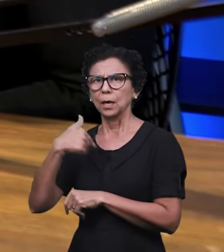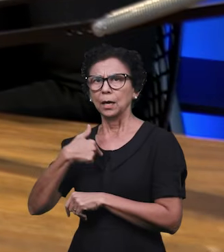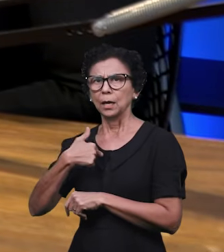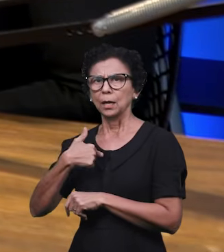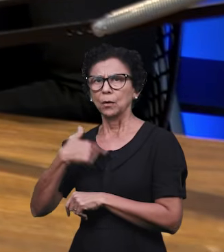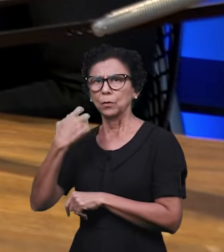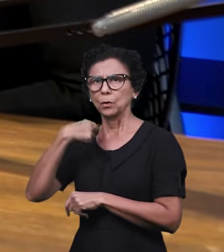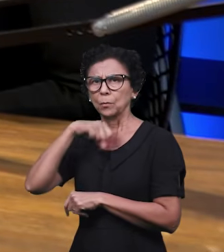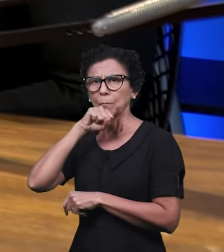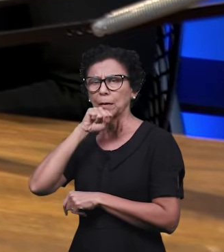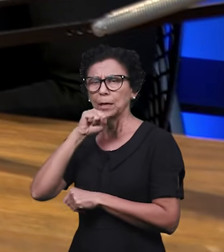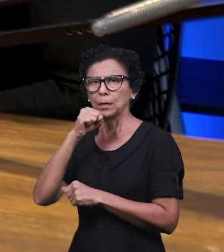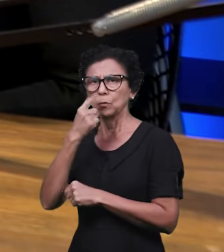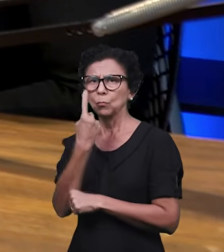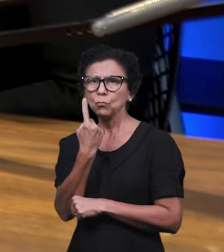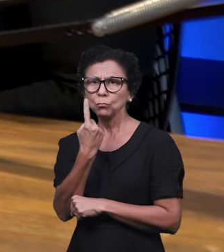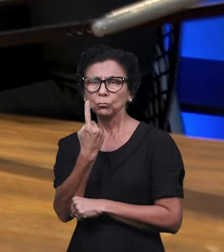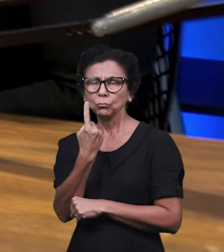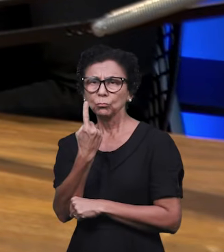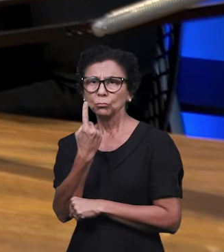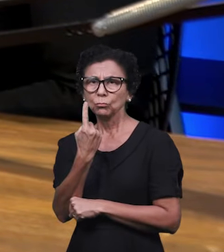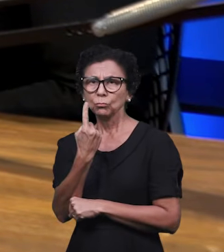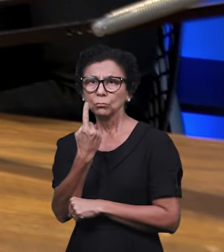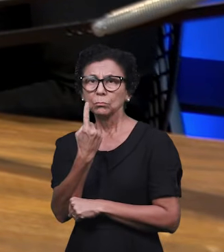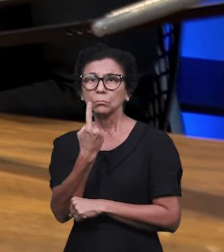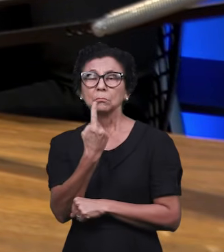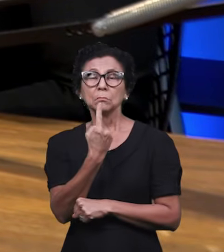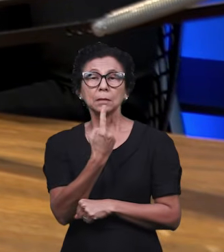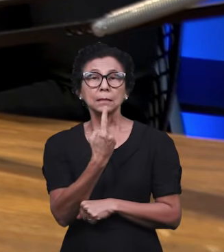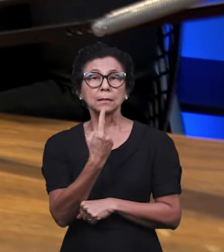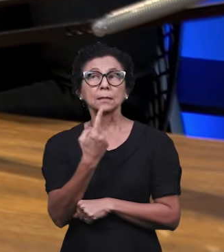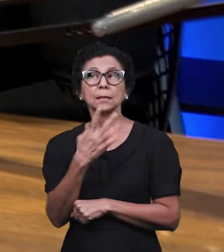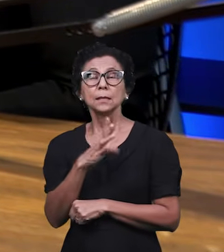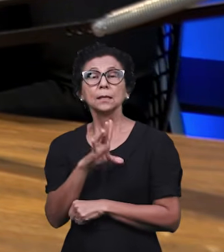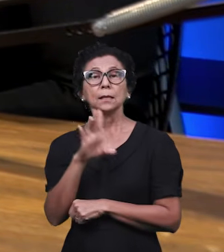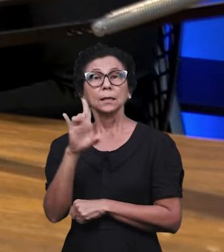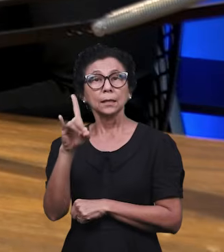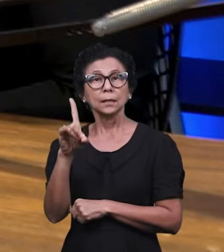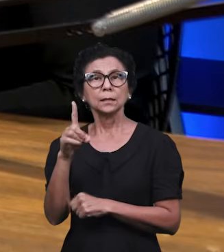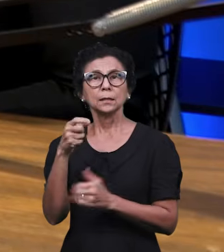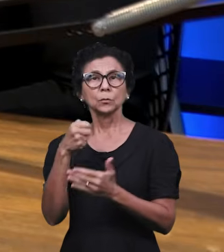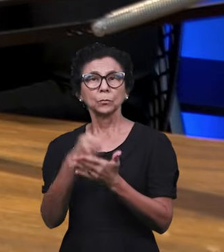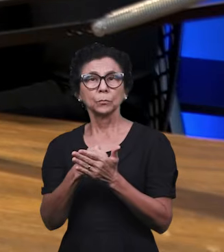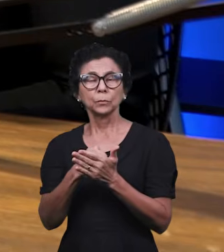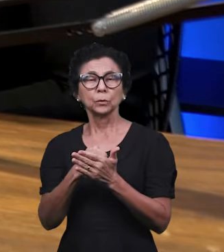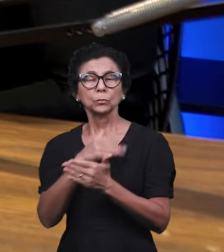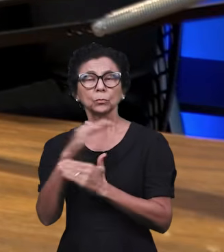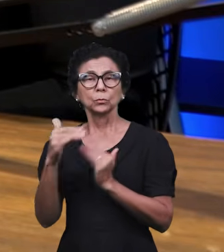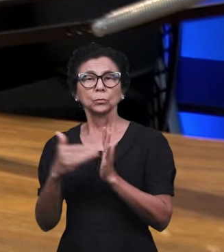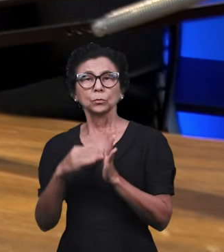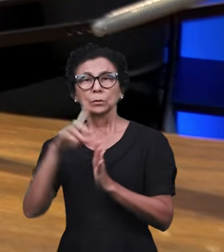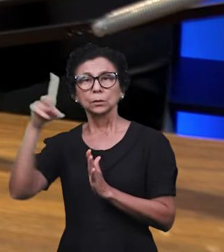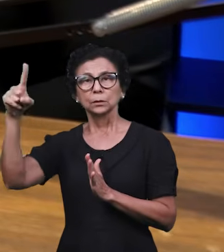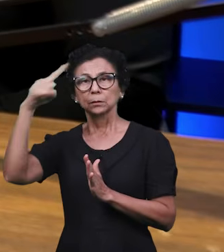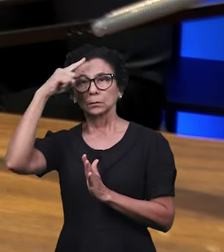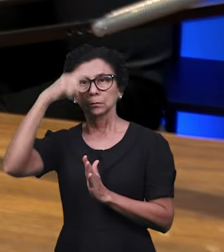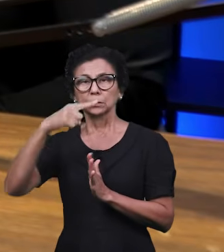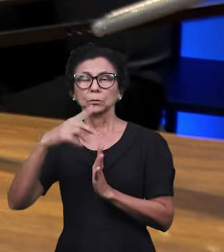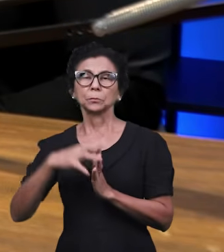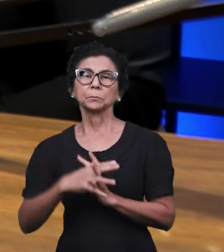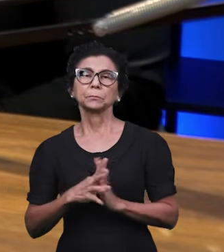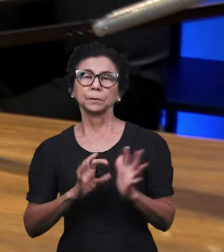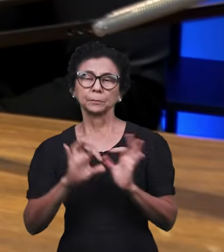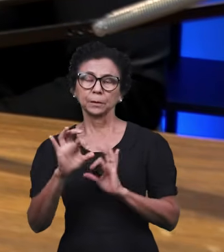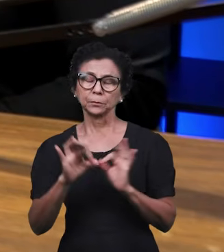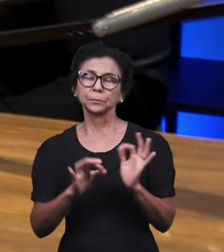Deus, Jesus ele cumpriu exatamente aquilo que estava arquitetado pelo Pai, né? Então, nós vemos isso